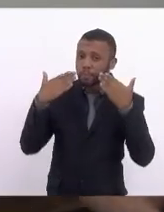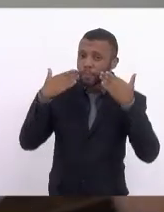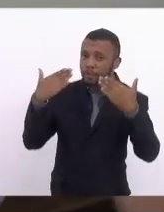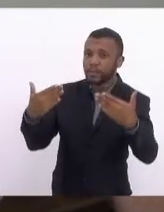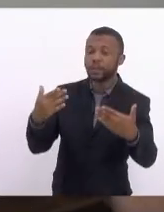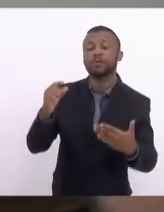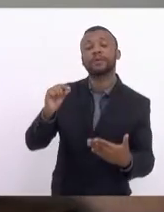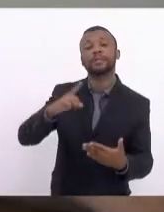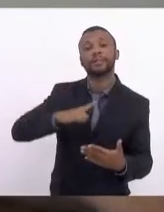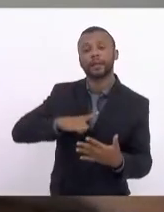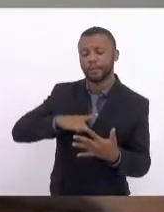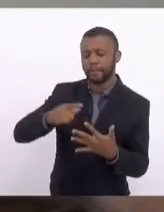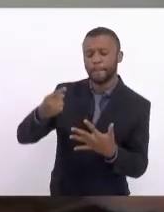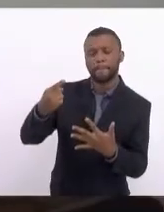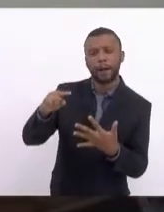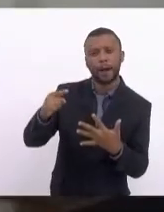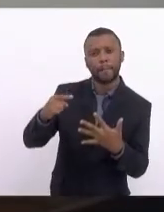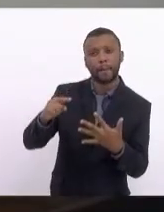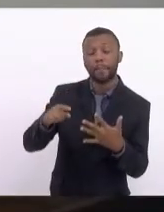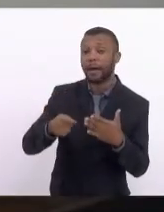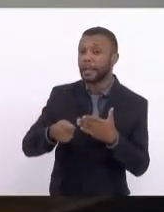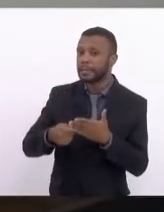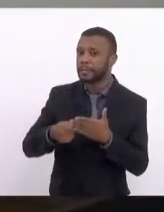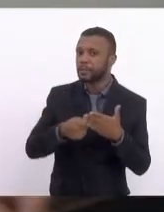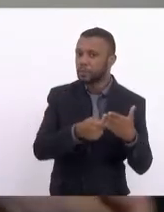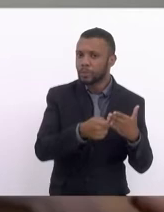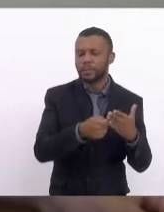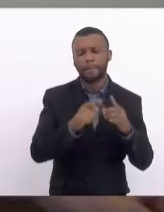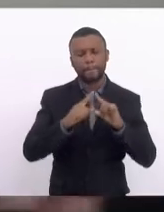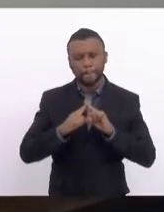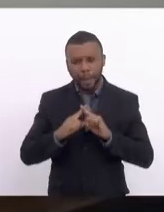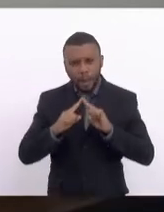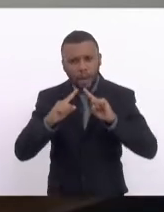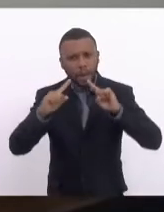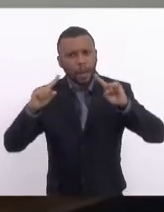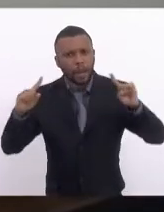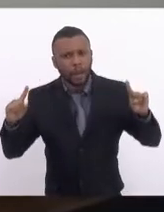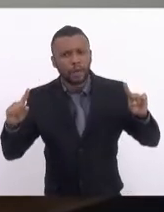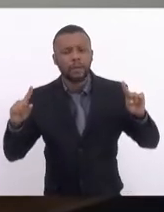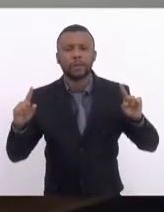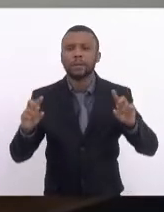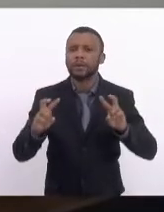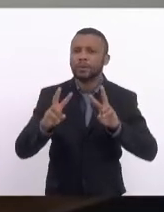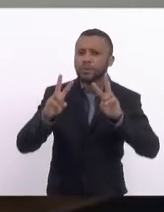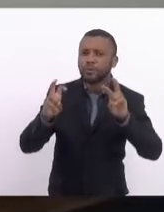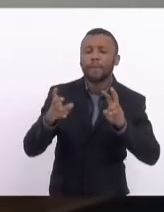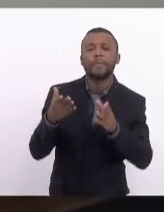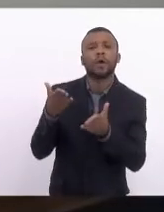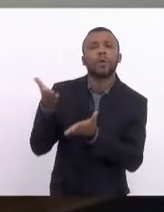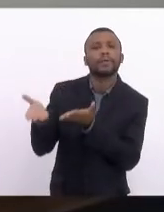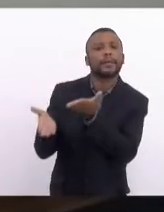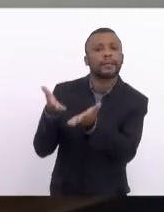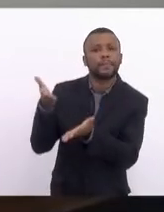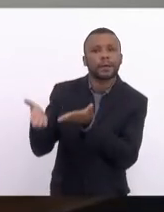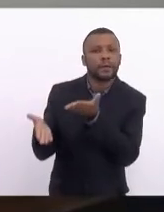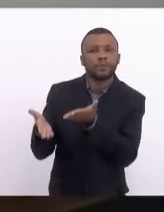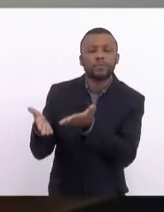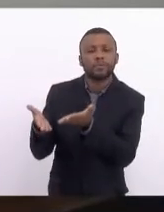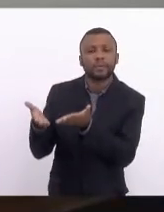um conjunto de denúncias sendo feitas, deputada Tia Ju, sobre o tratamento que vem sendo